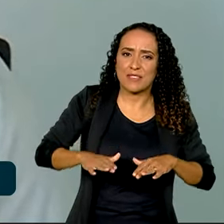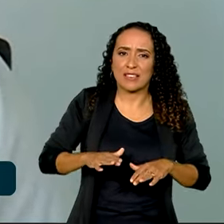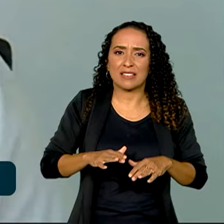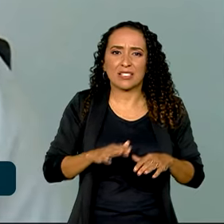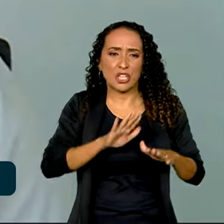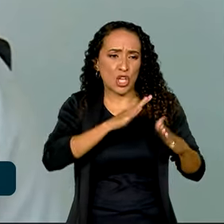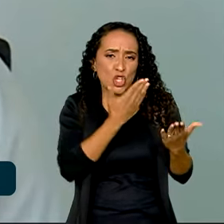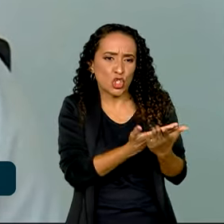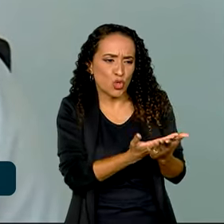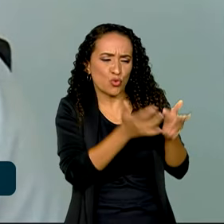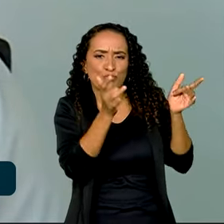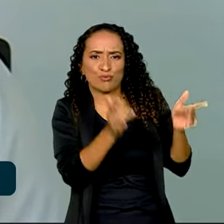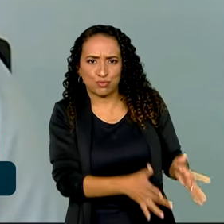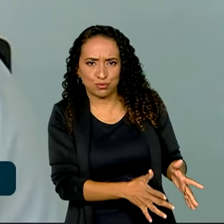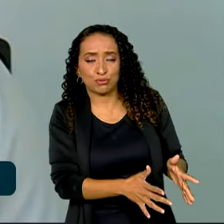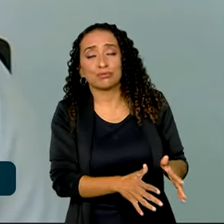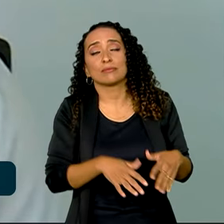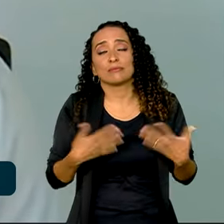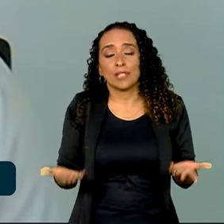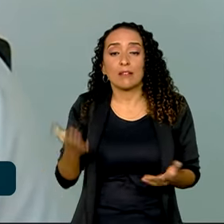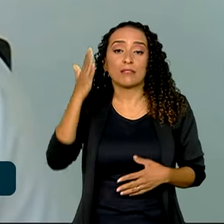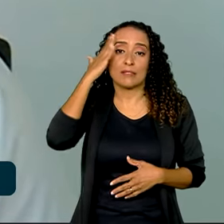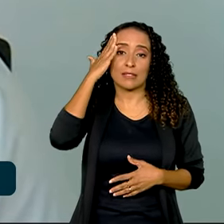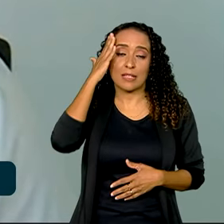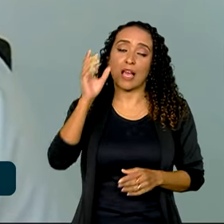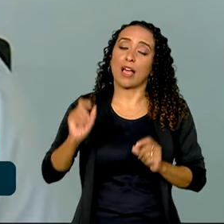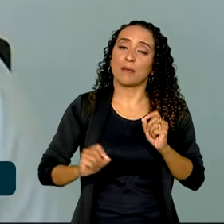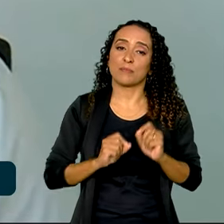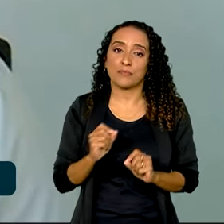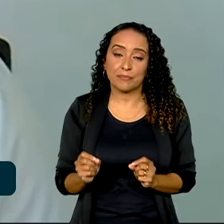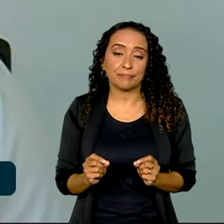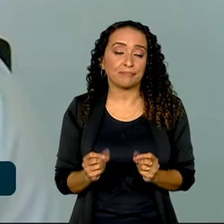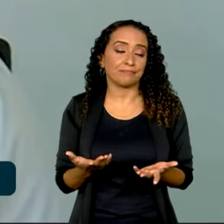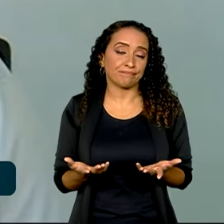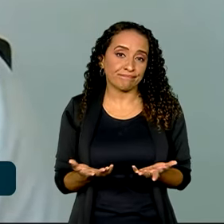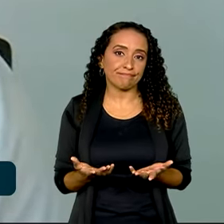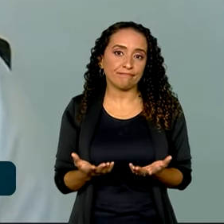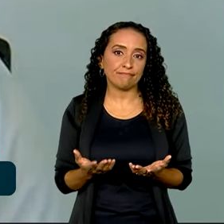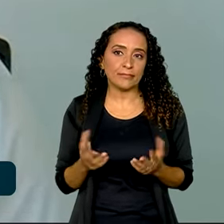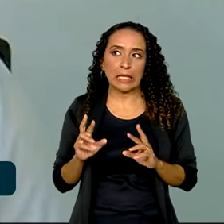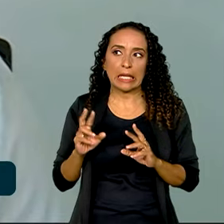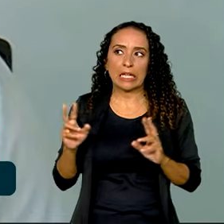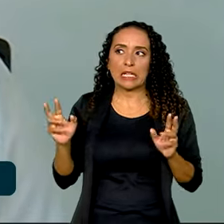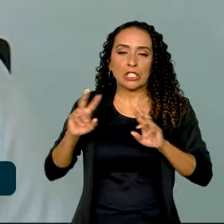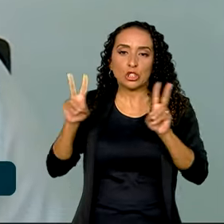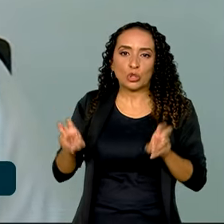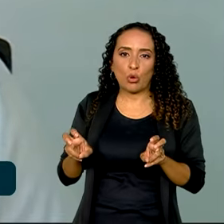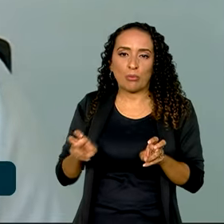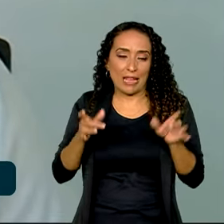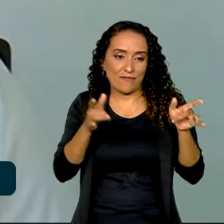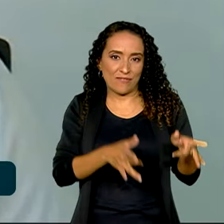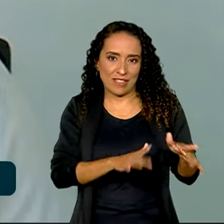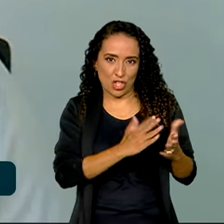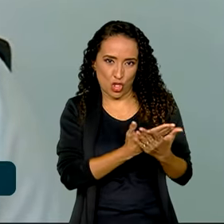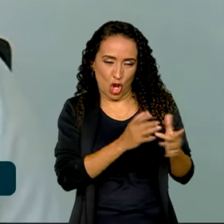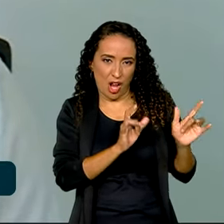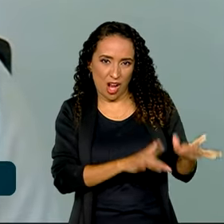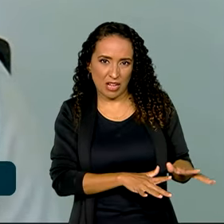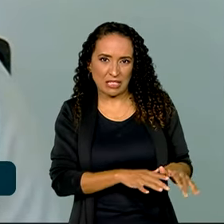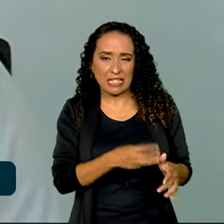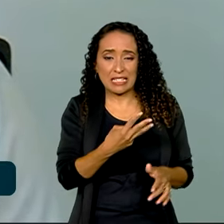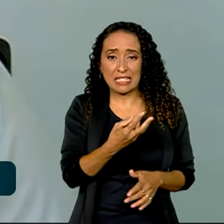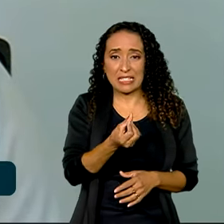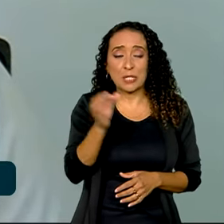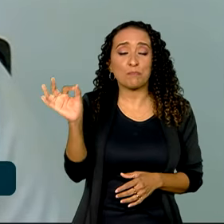os estudos então a gente sabe eh que eh em relação à evasão escolar cerca de